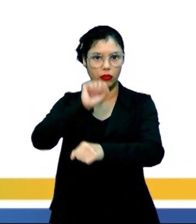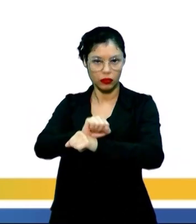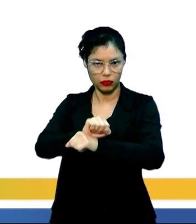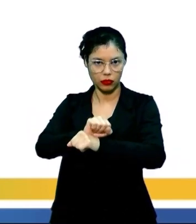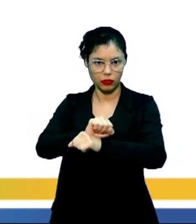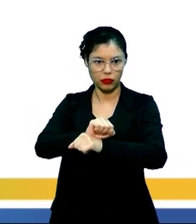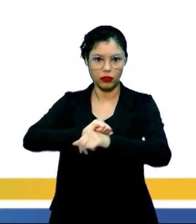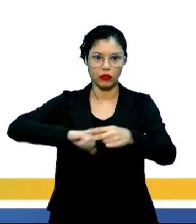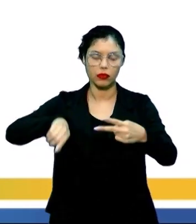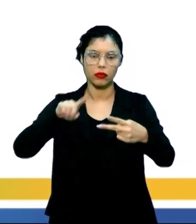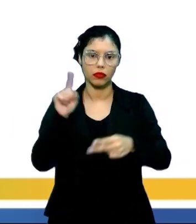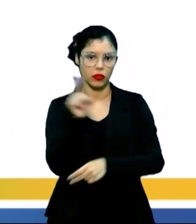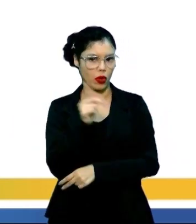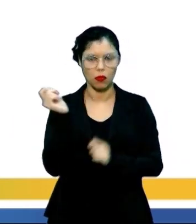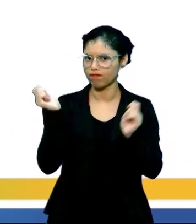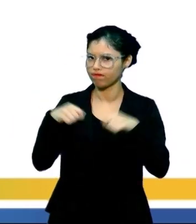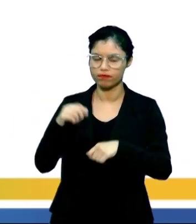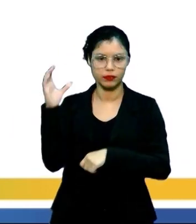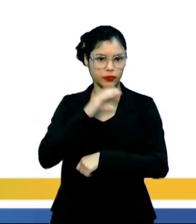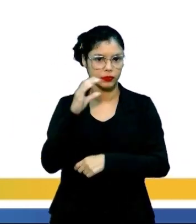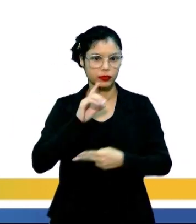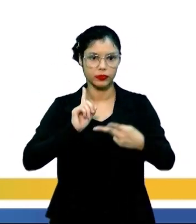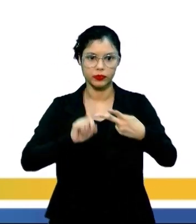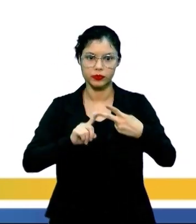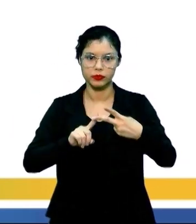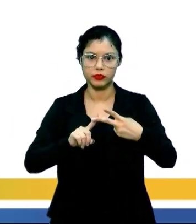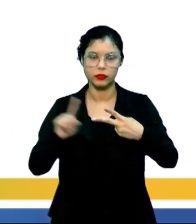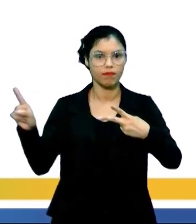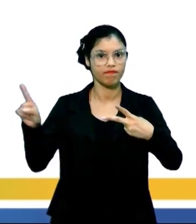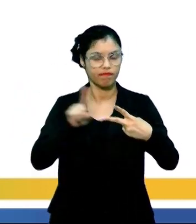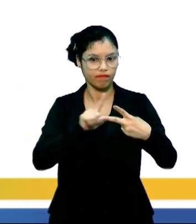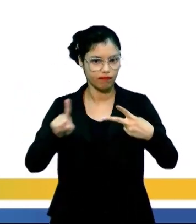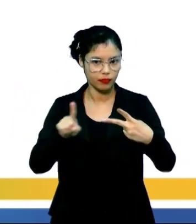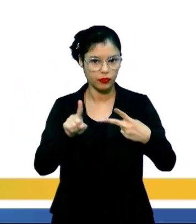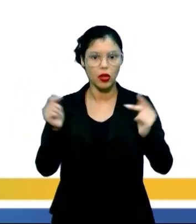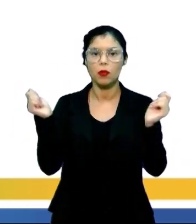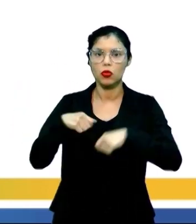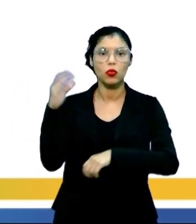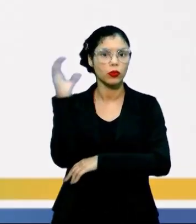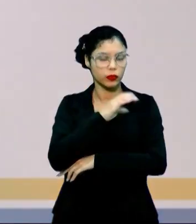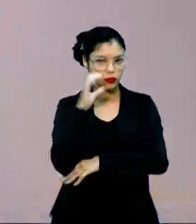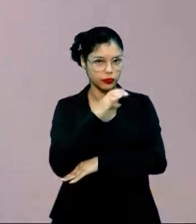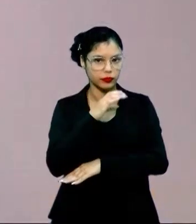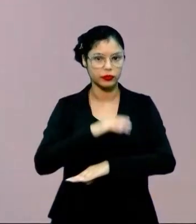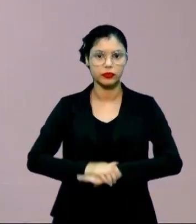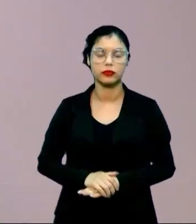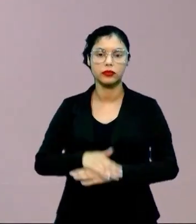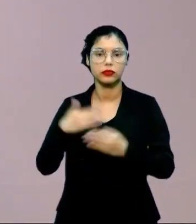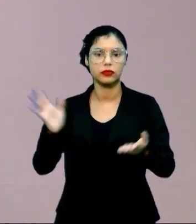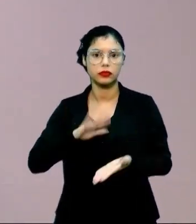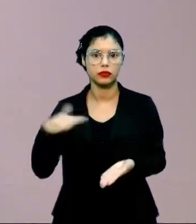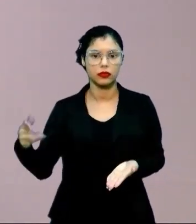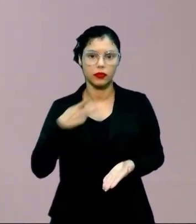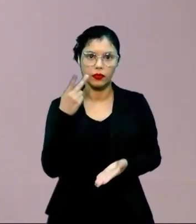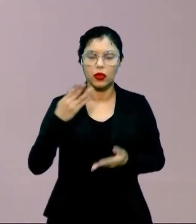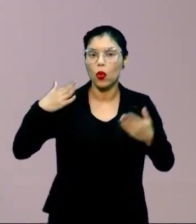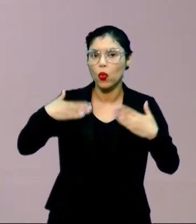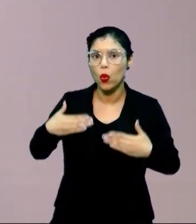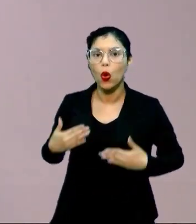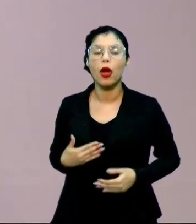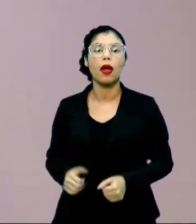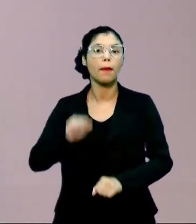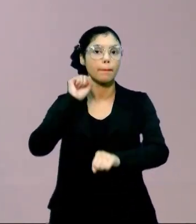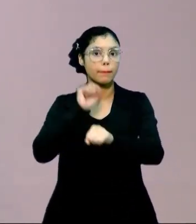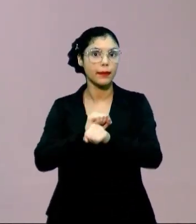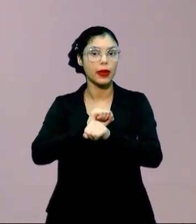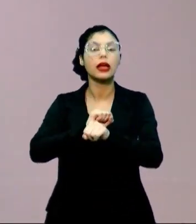significa parado, não possui aceleração, e o conceito não inercial, que possui aceleração. Quando falamos em um corpo que está em